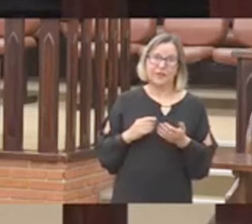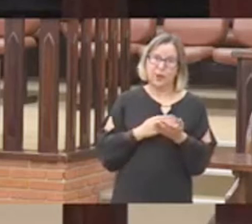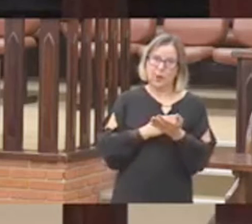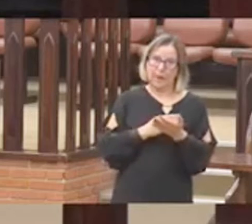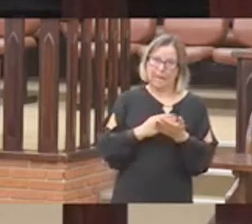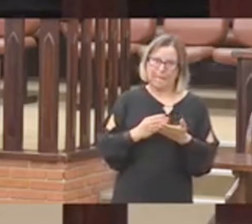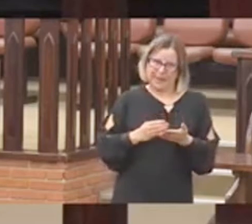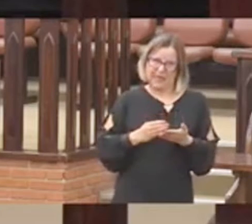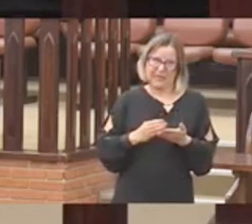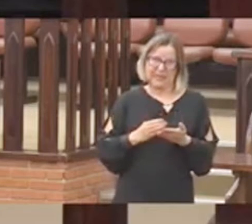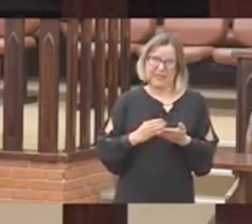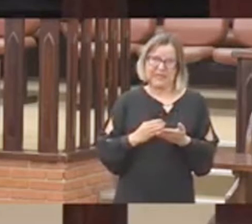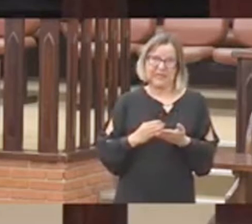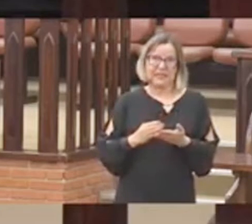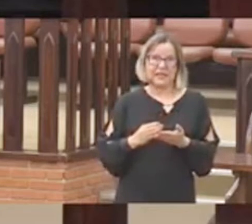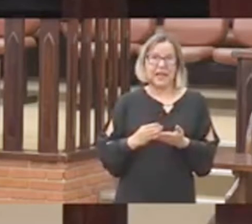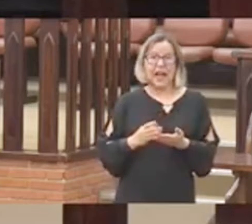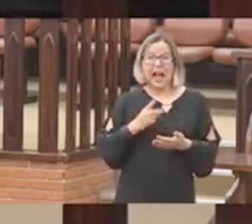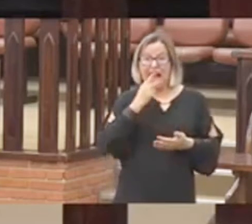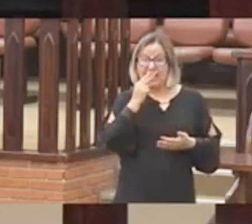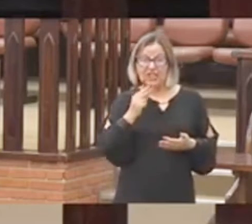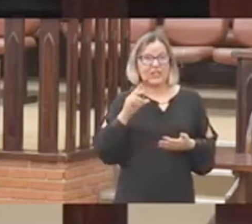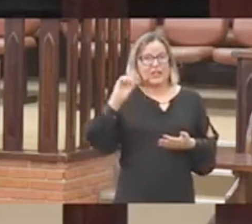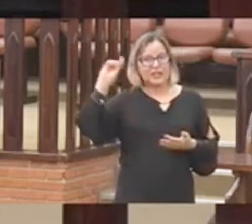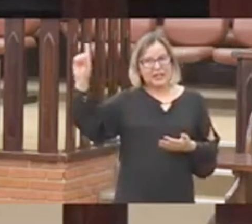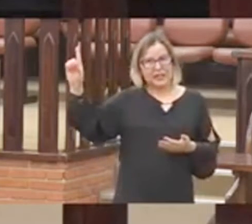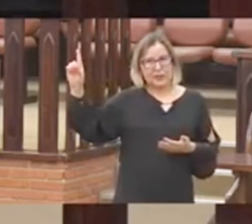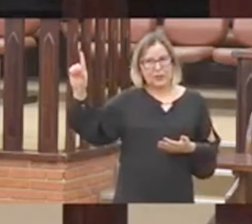teria motivos para permitir o mal.